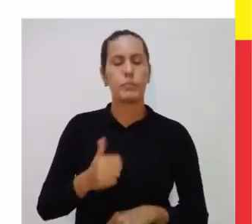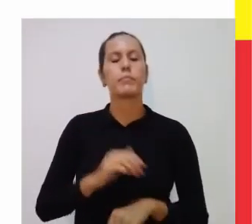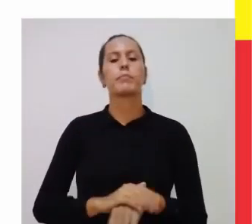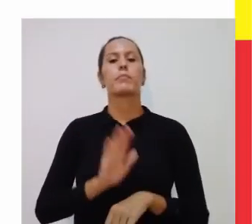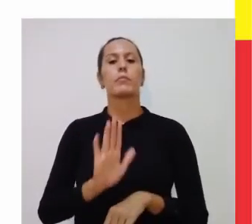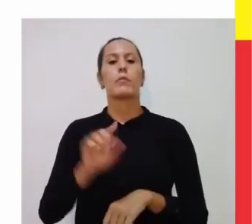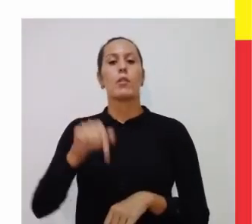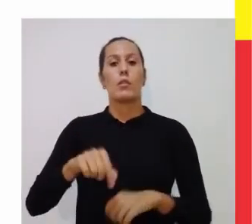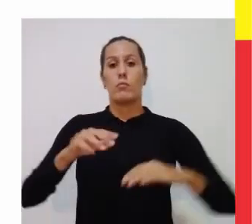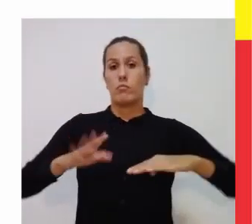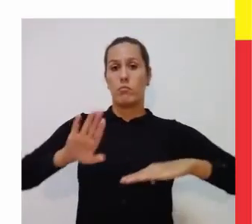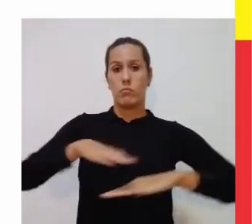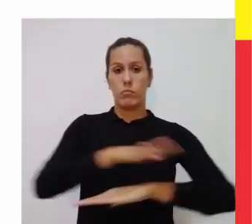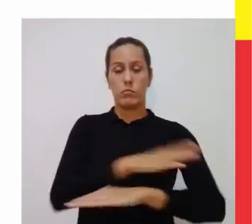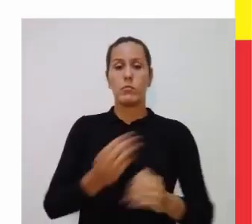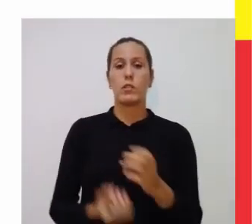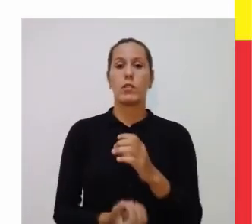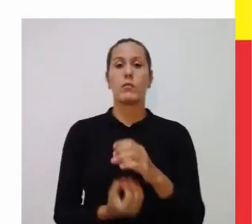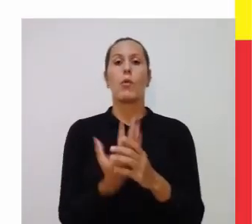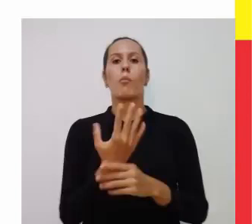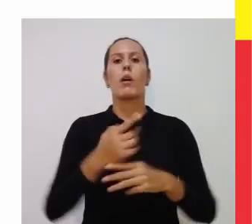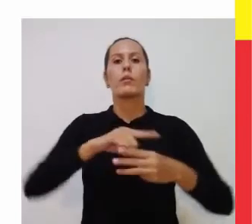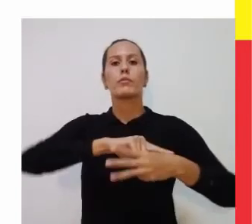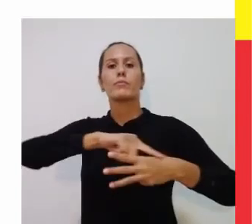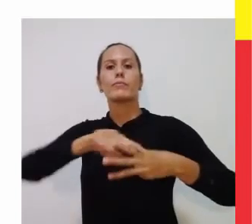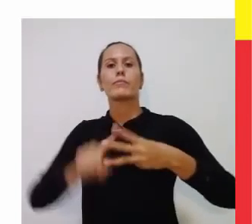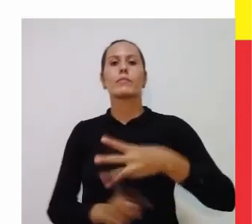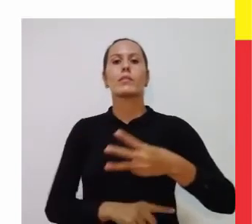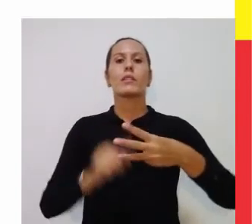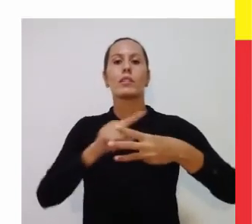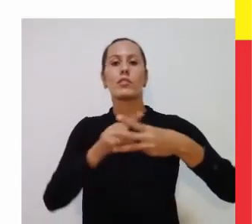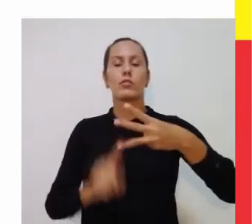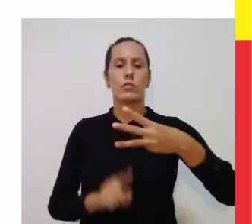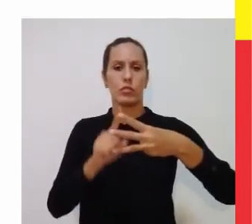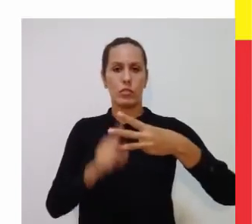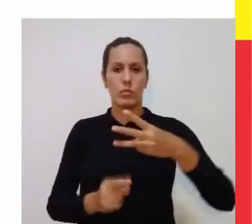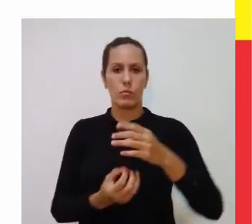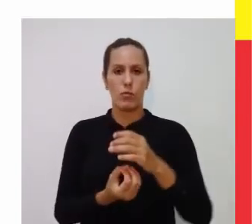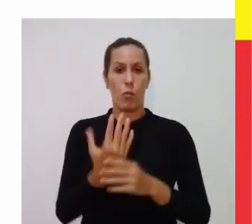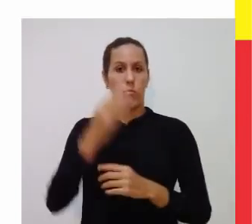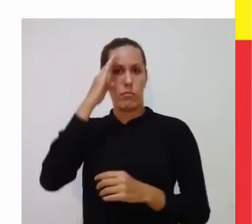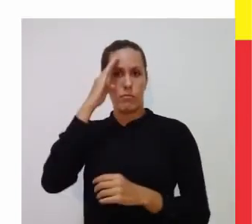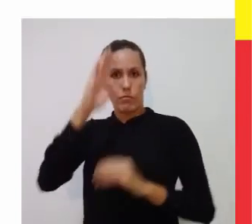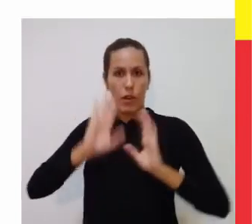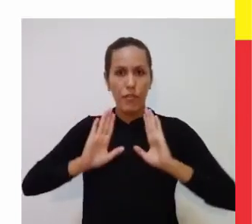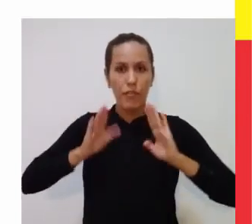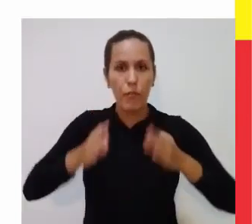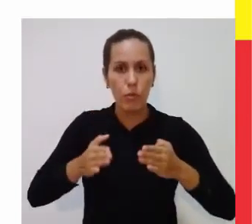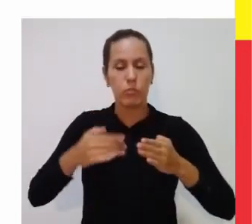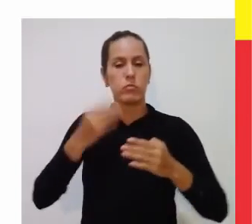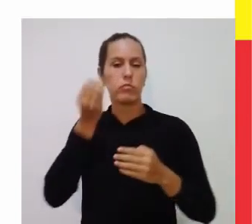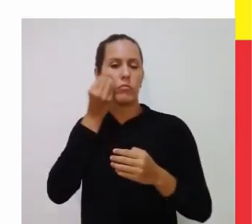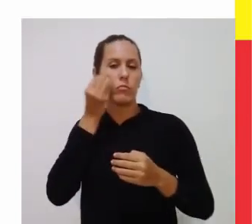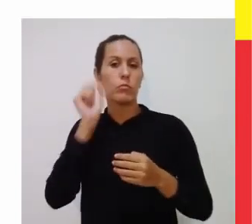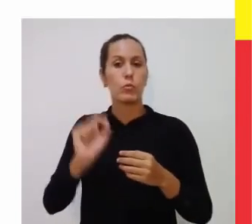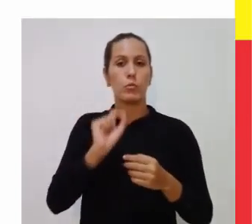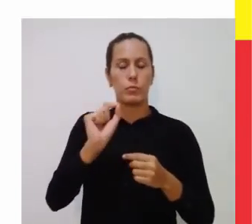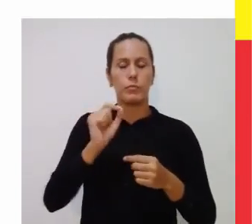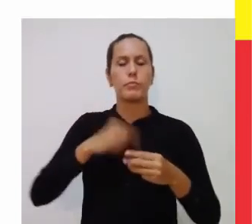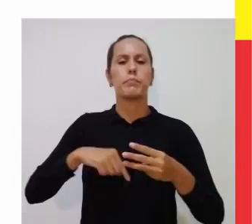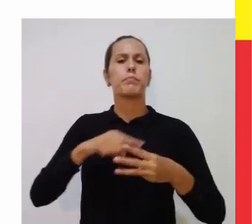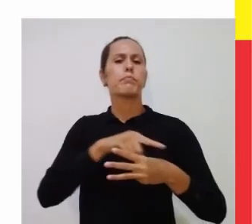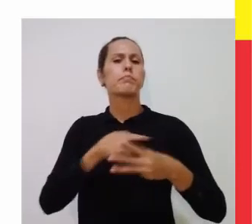lá. O relevo é formado por três tipos de formação em específica, certo? Que a gente vai começar a